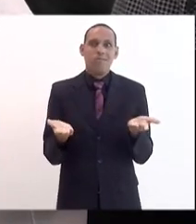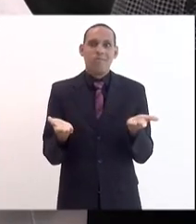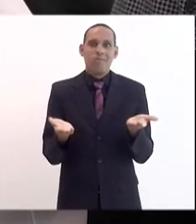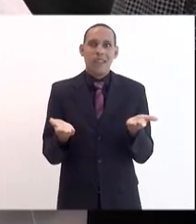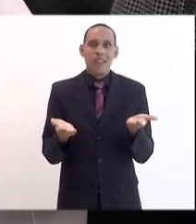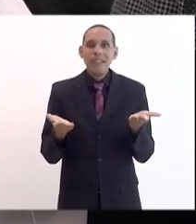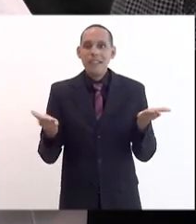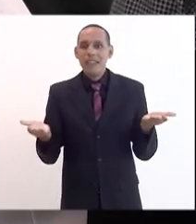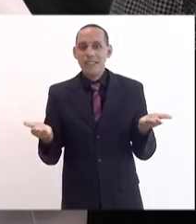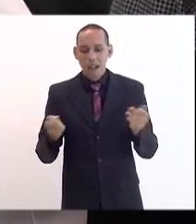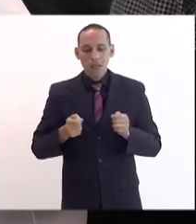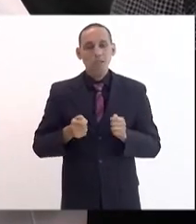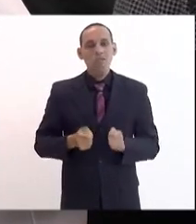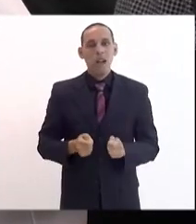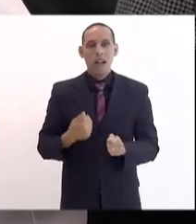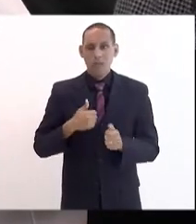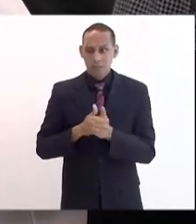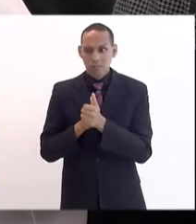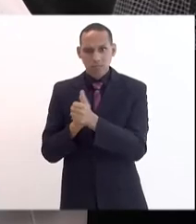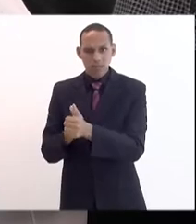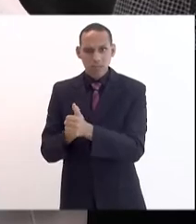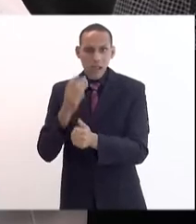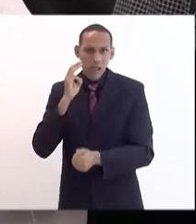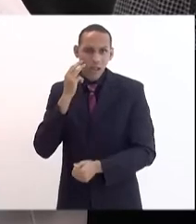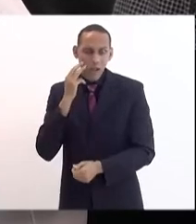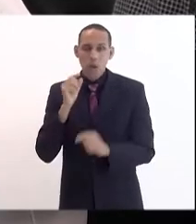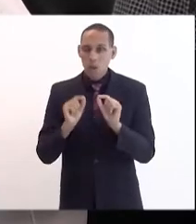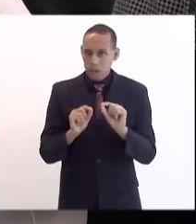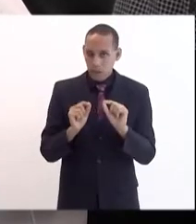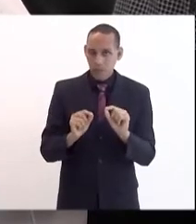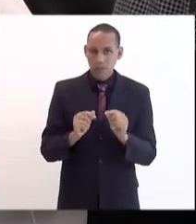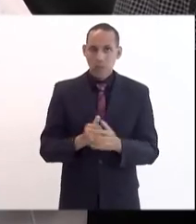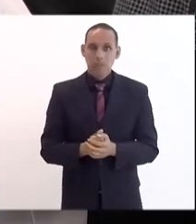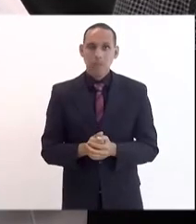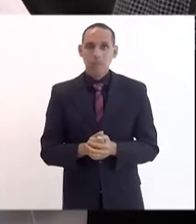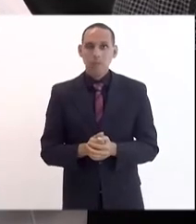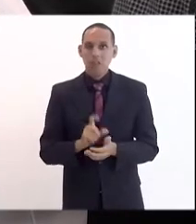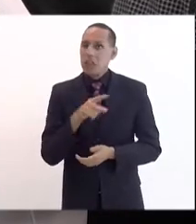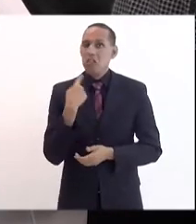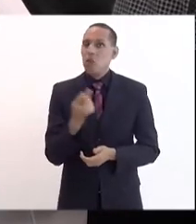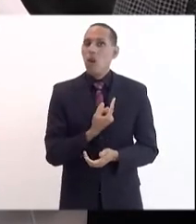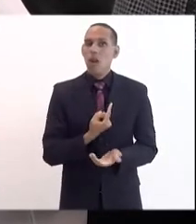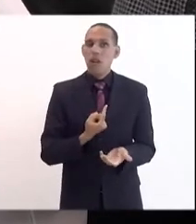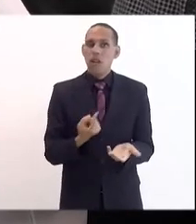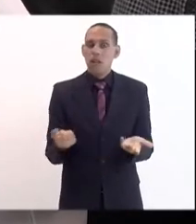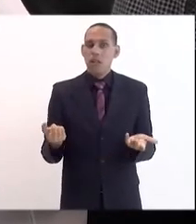E, na verdade, a posição que eu vou acompanhar do Valdec é o seguinte: não tomaremos